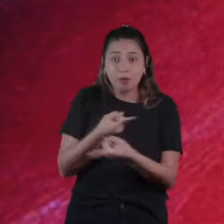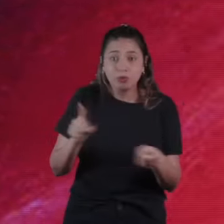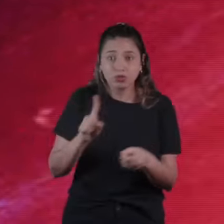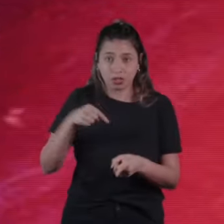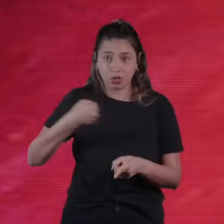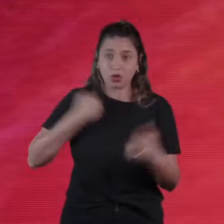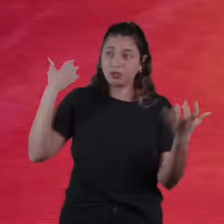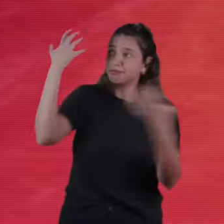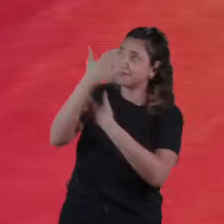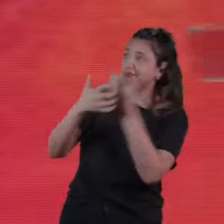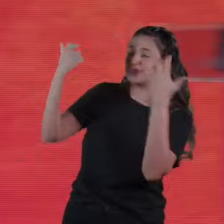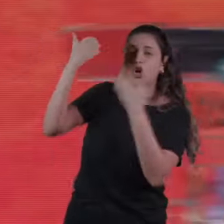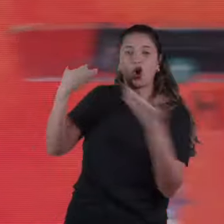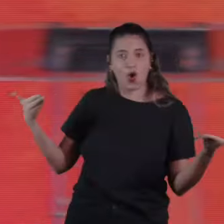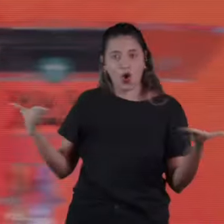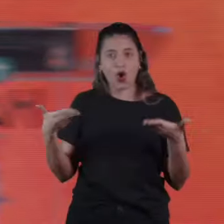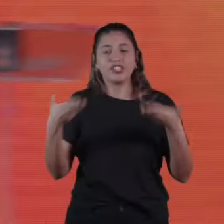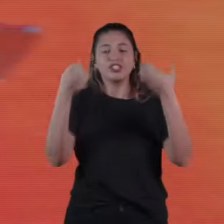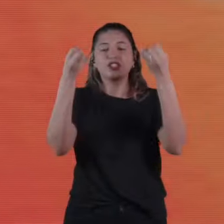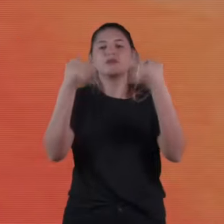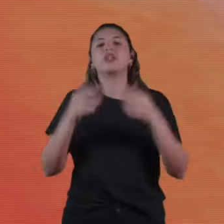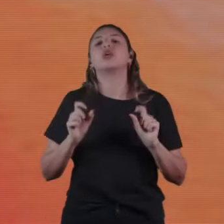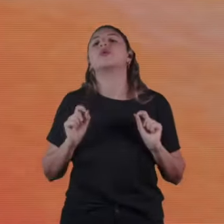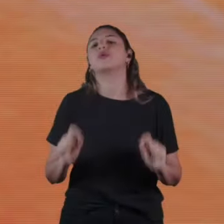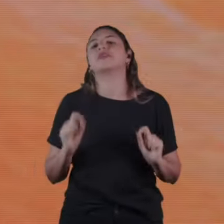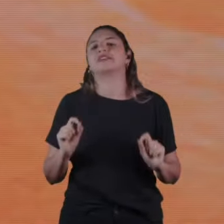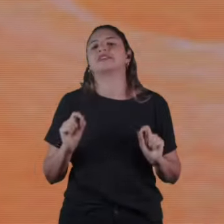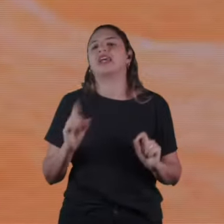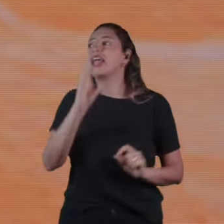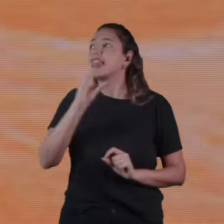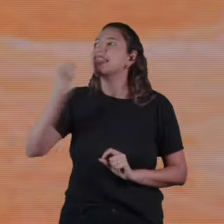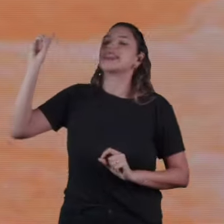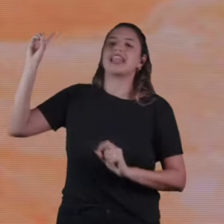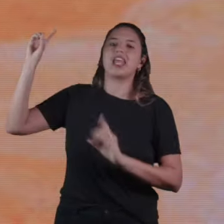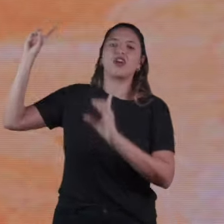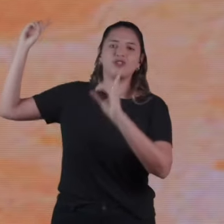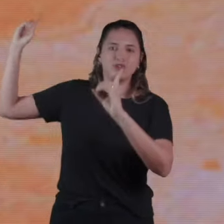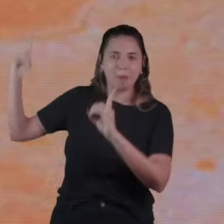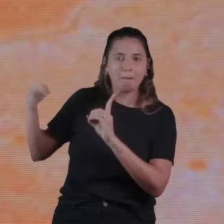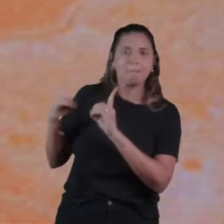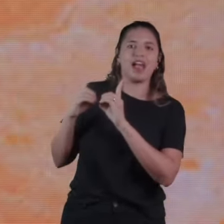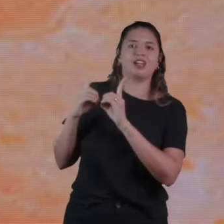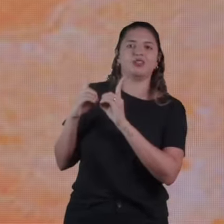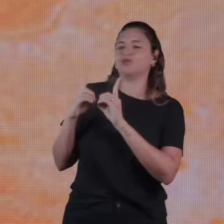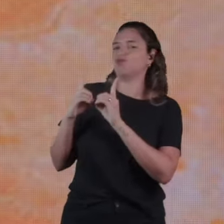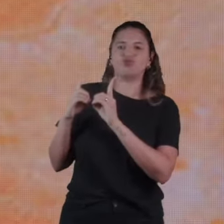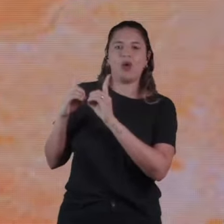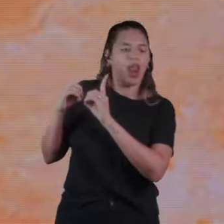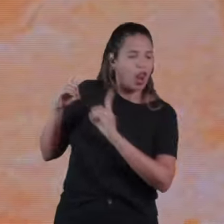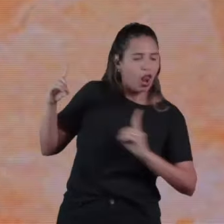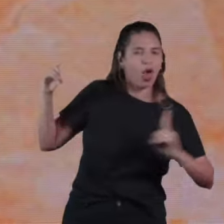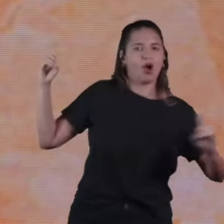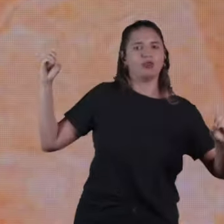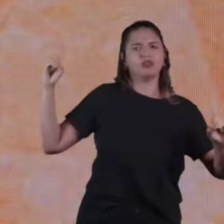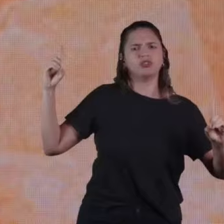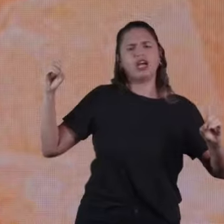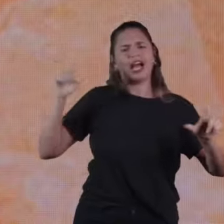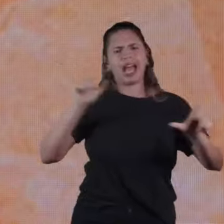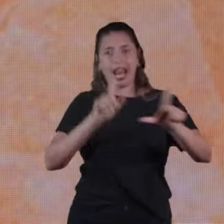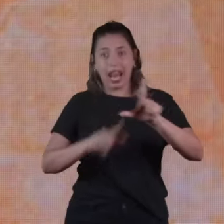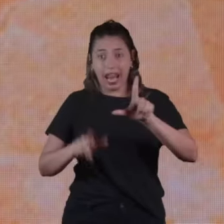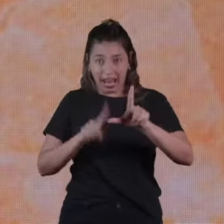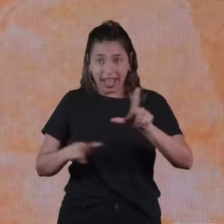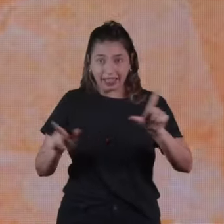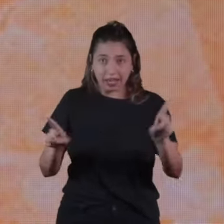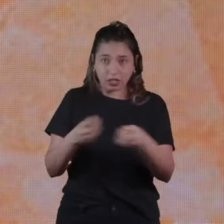aqui, que diz que Deus é Deus de perto e não de longe. Aí quando surgiu essa letra, muita gente